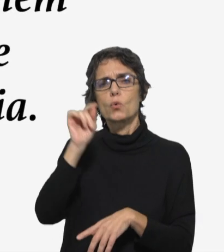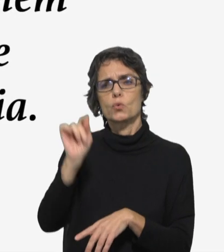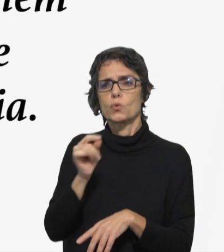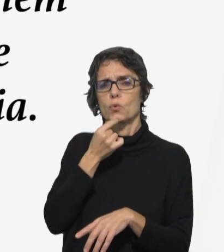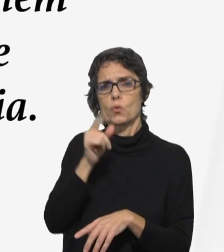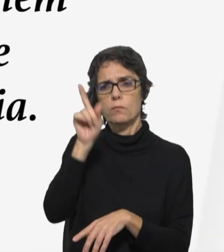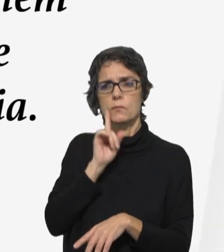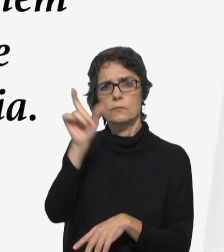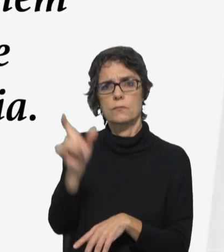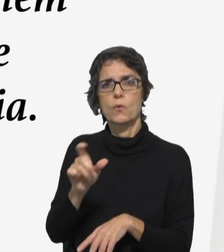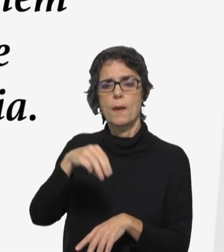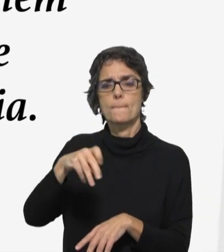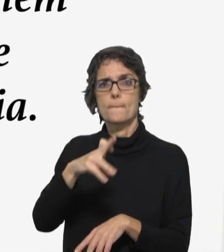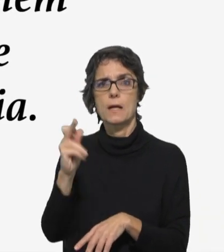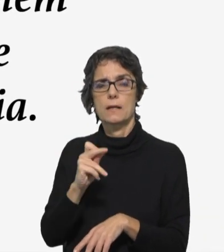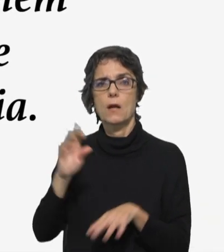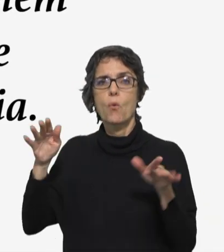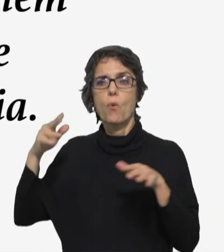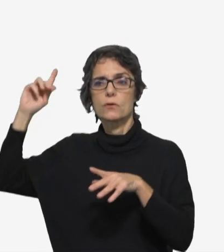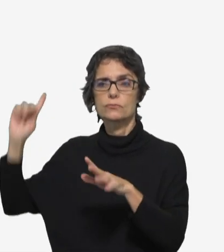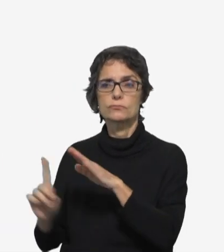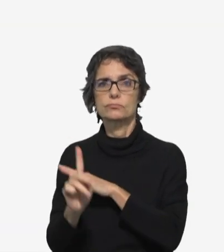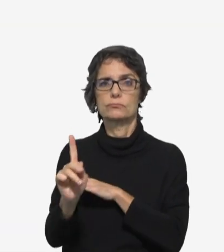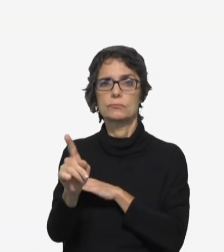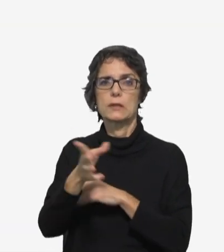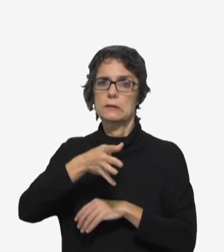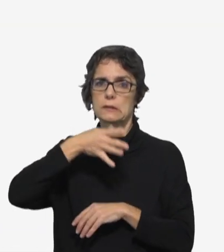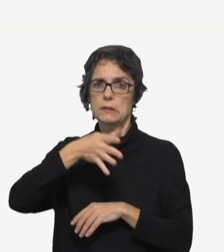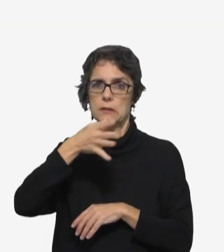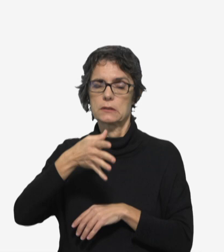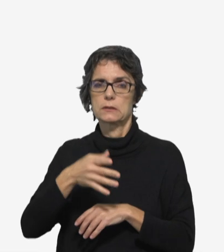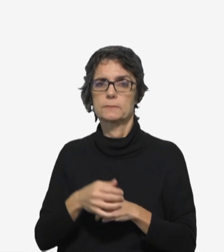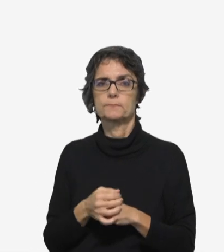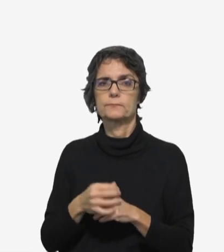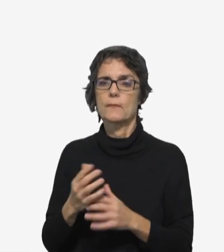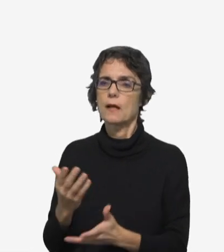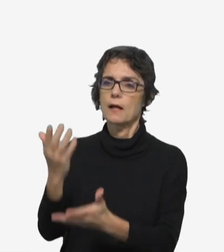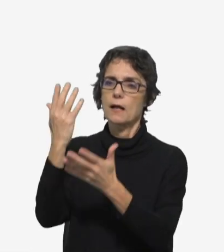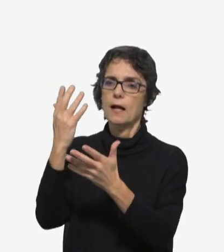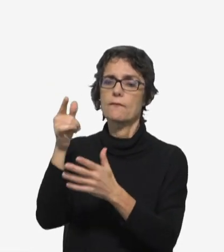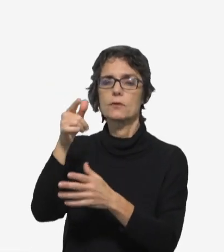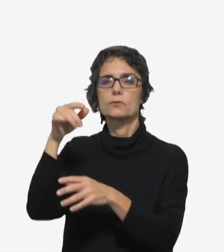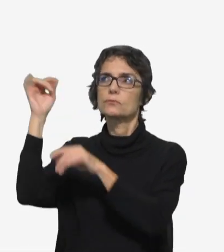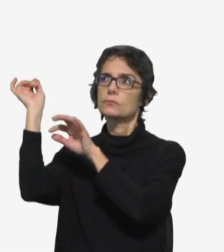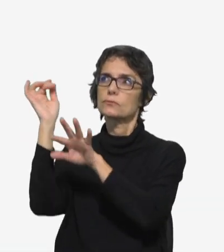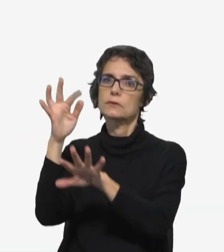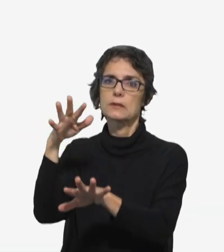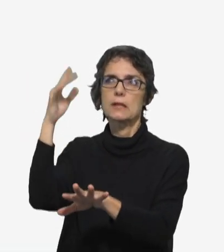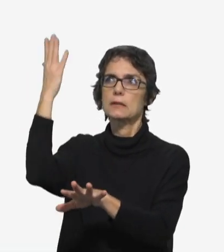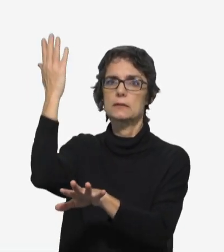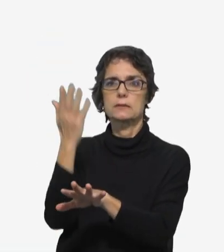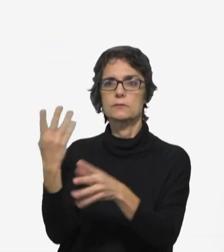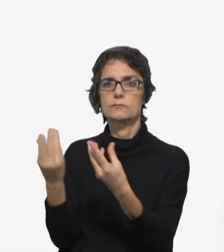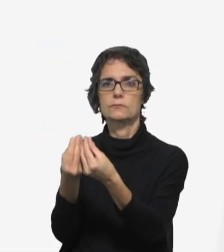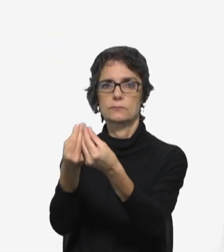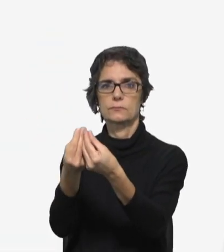Maria. Tendo entrado onde ela estava, disse-lhe o anjo: Ave, cheia de graça, o Senhor está